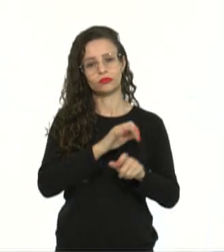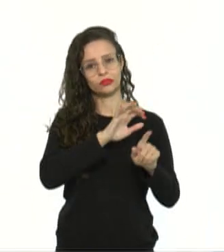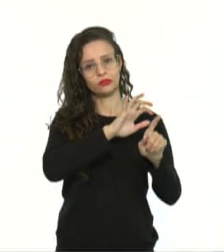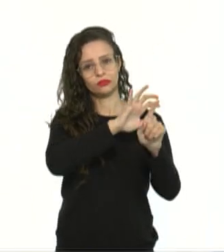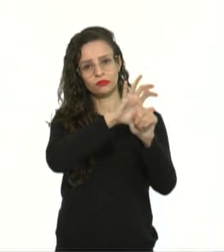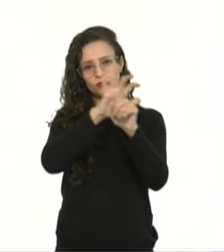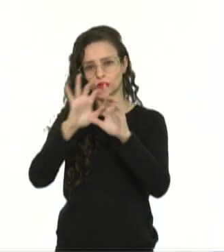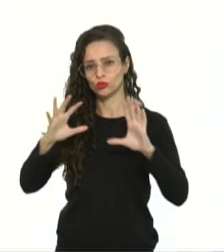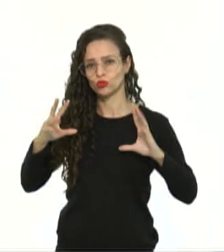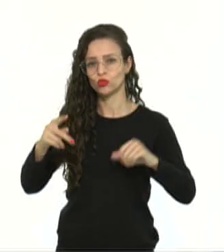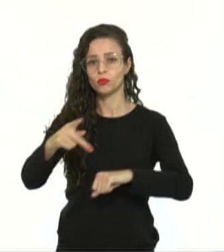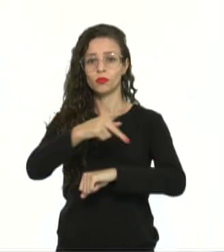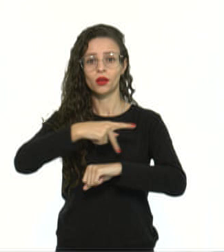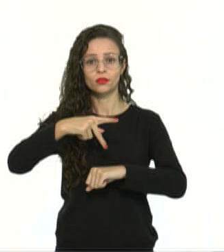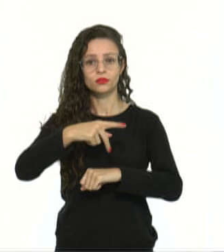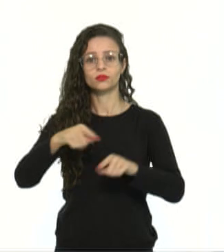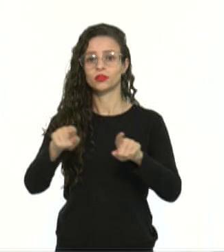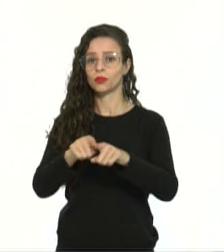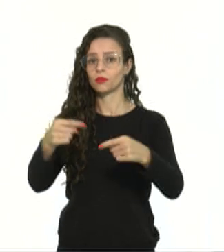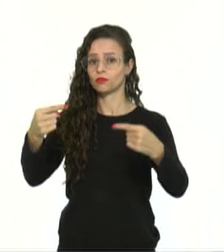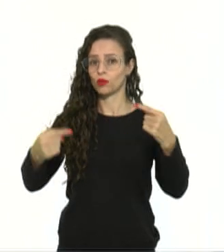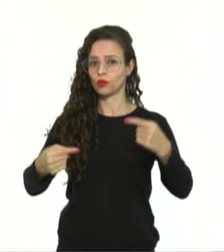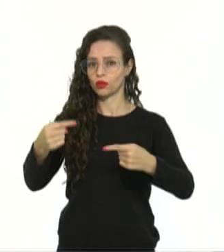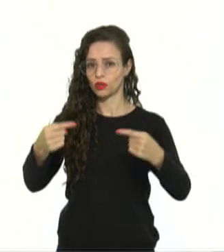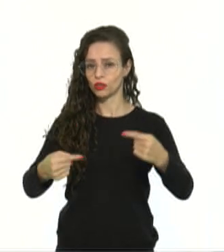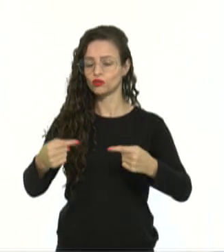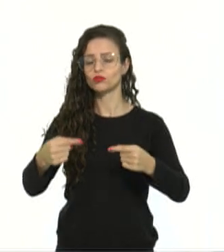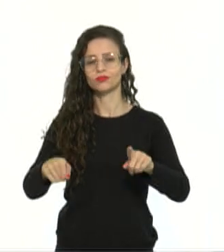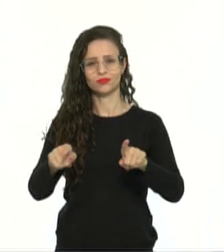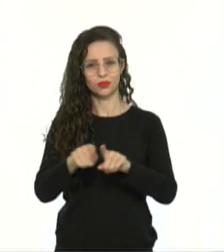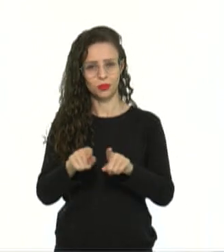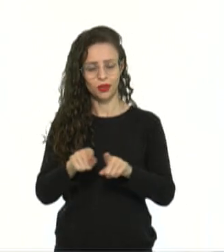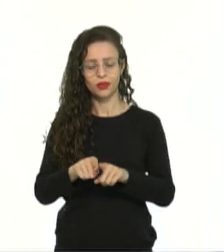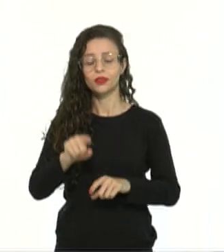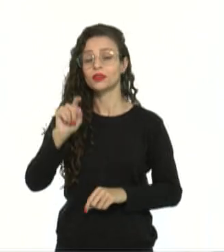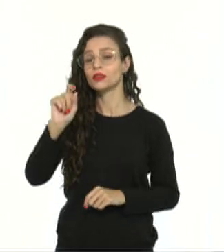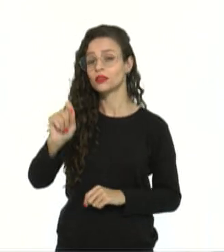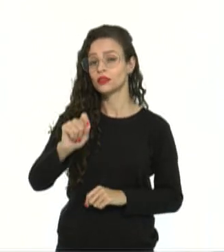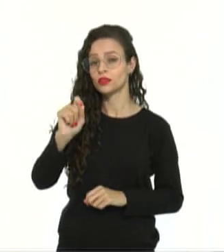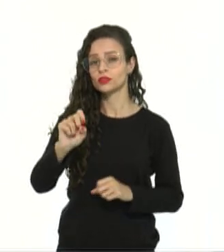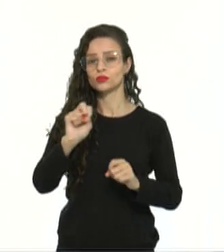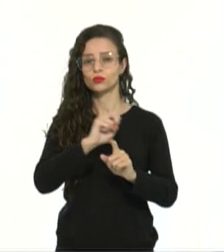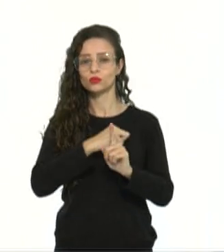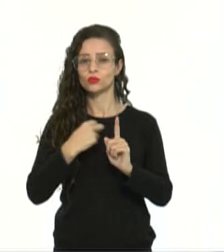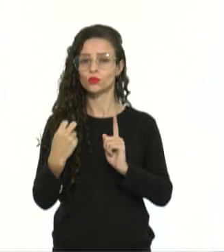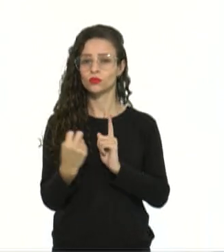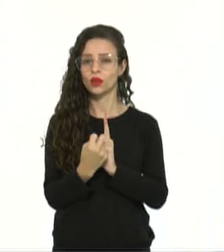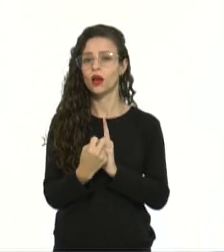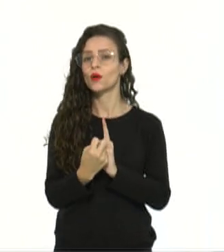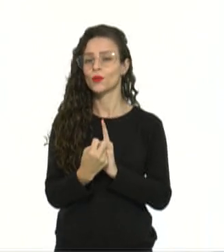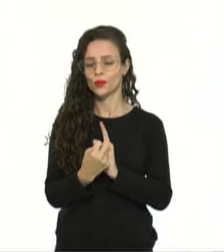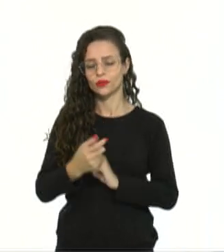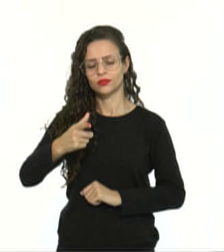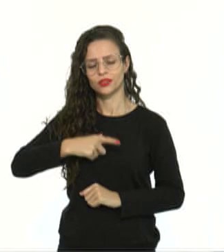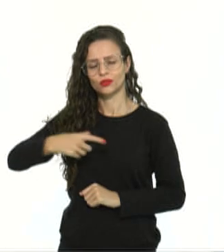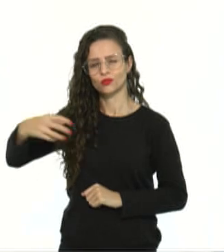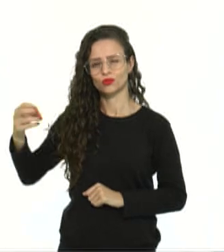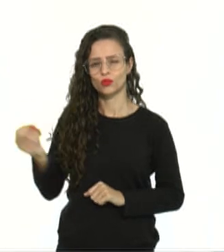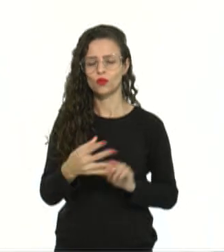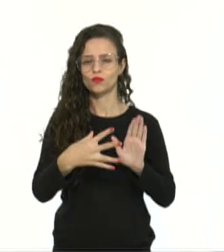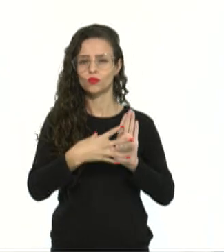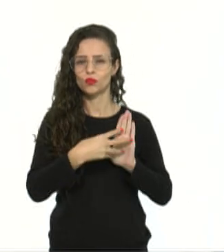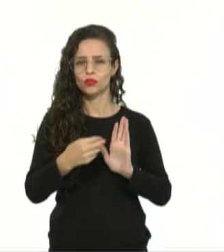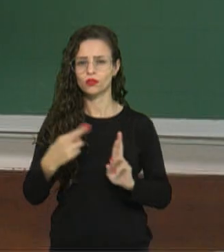países. Políticos, então há uma redefinição do papel do Estado. E sociais, que existem novos modelos